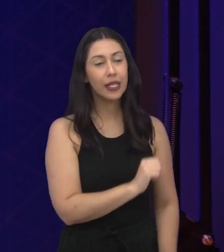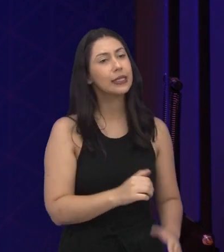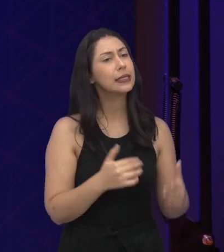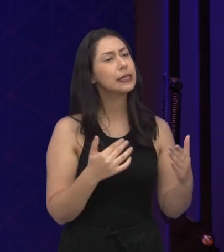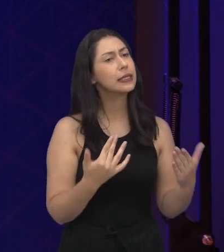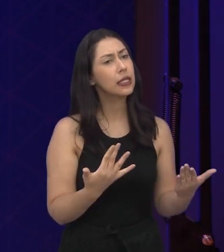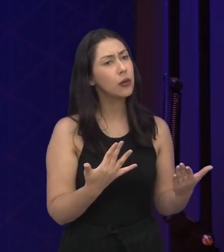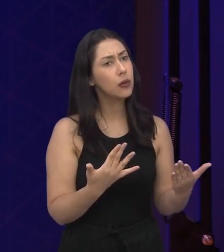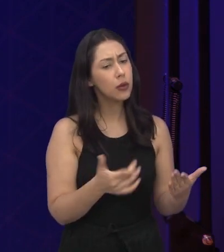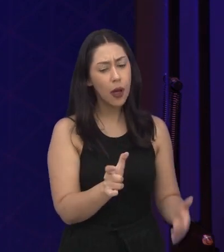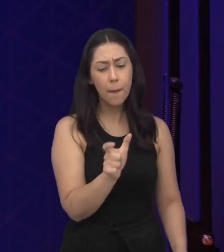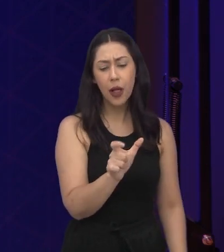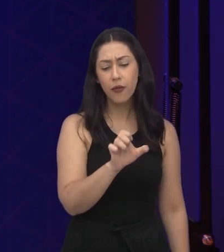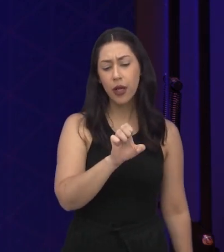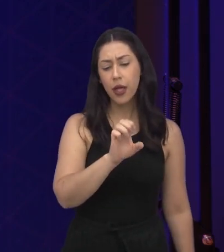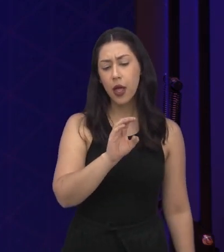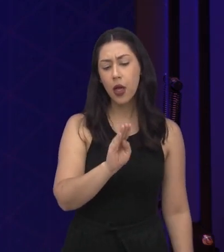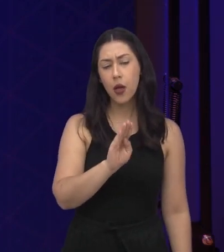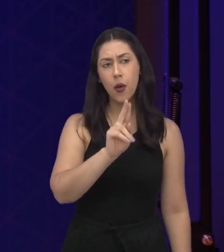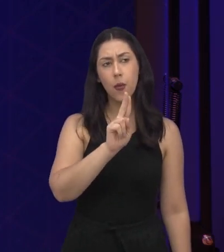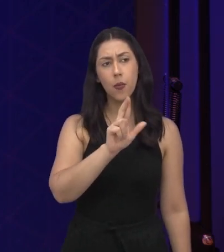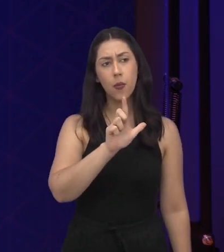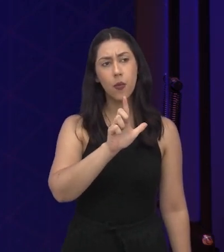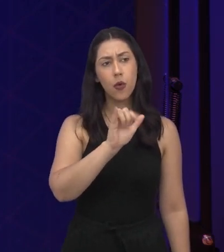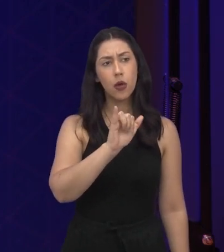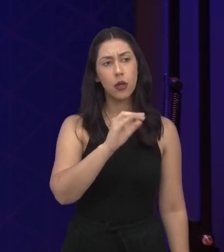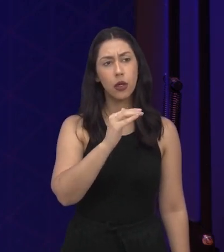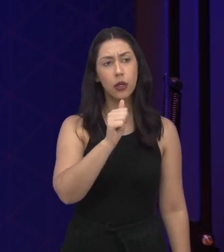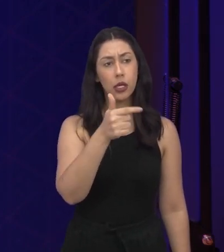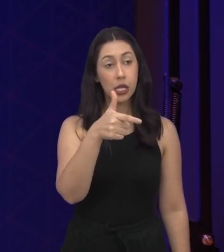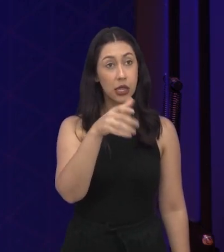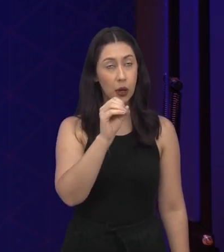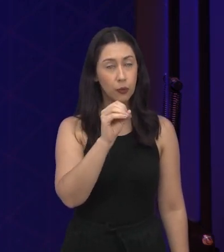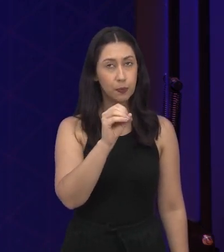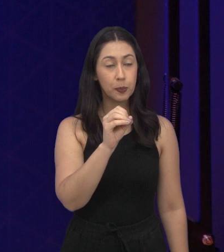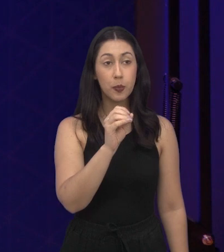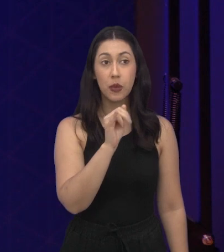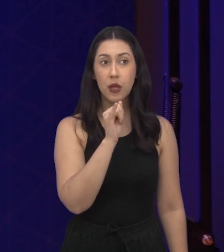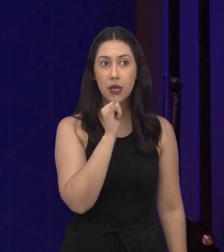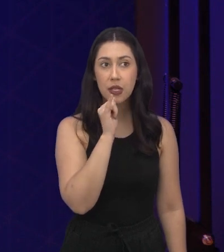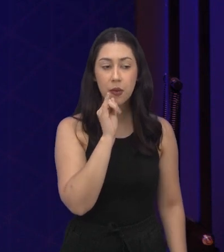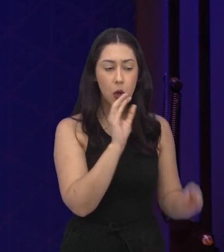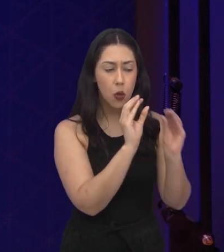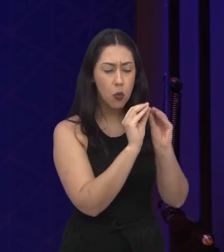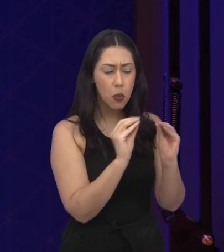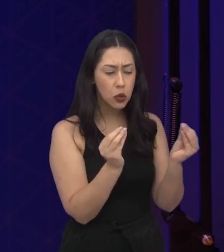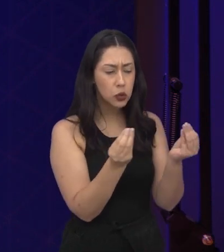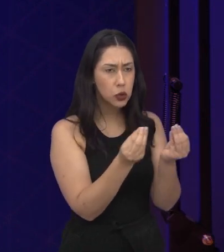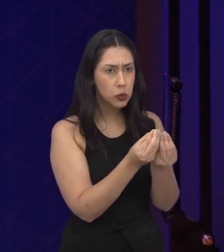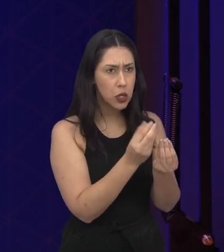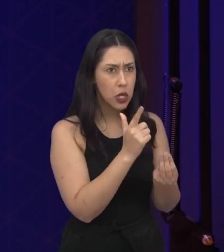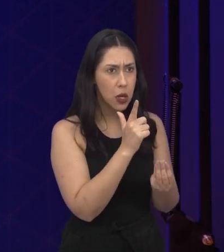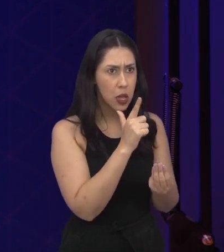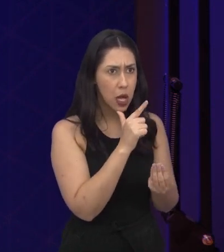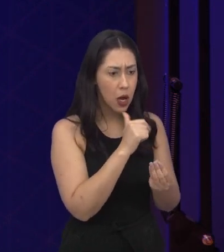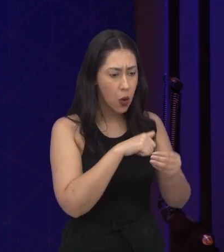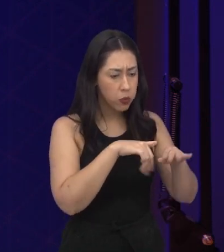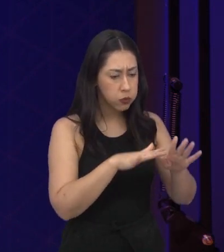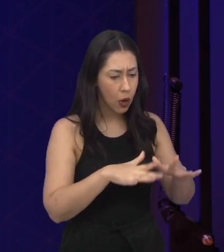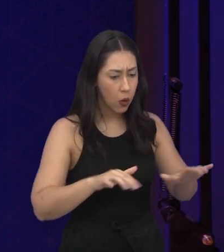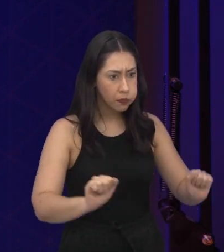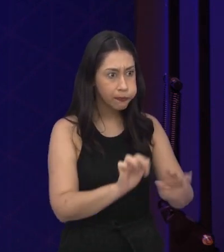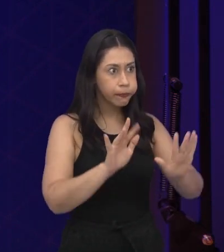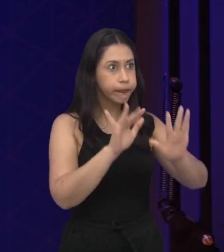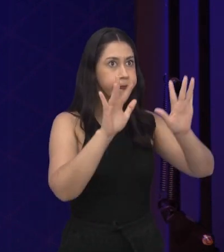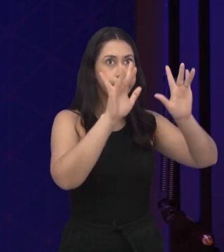na palavra mesmo, ebulição, né, Samuel? A gente tem, então, por exemplo, quando uma substância em estado líquido passa para